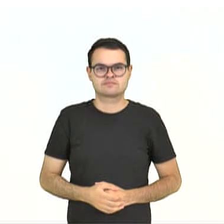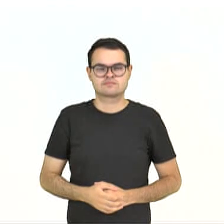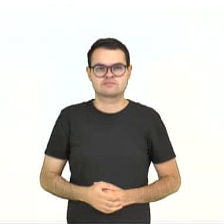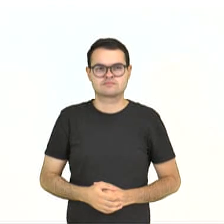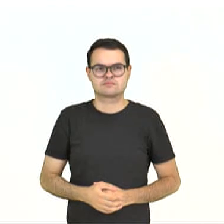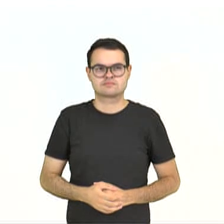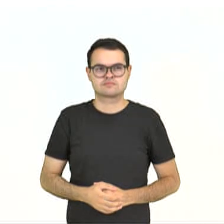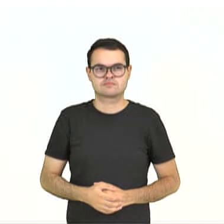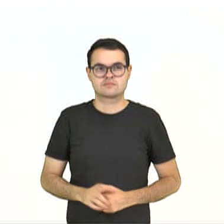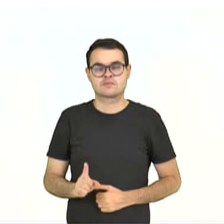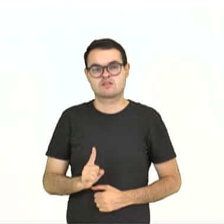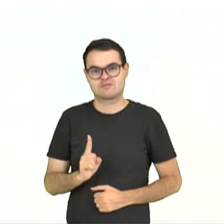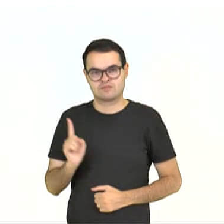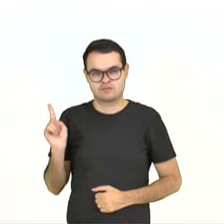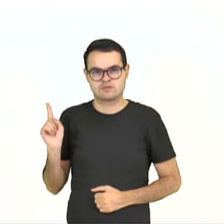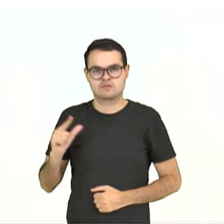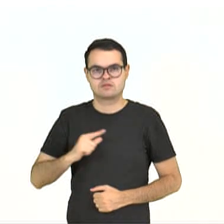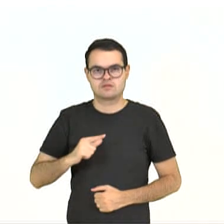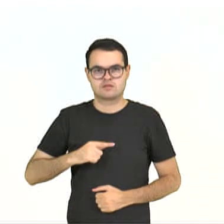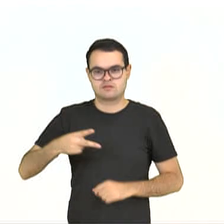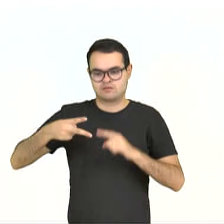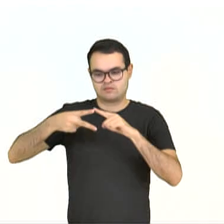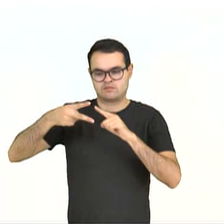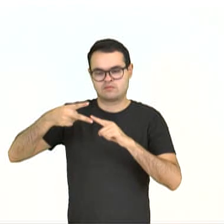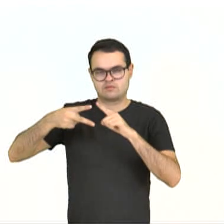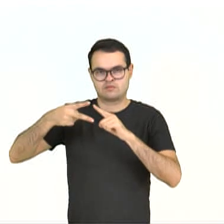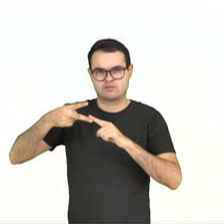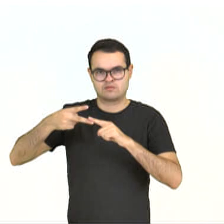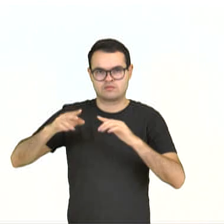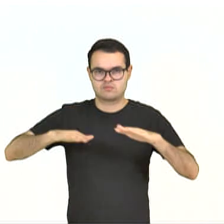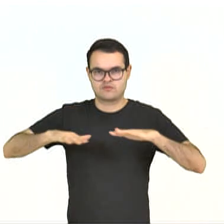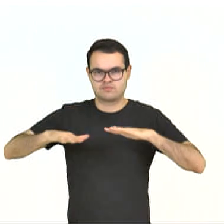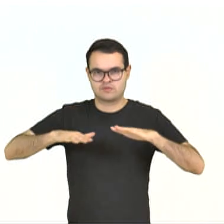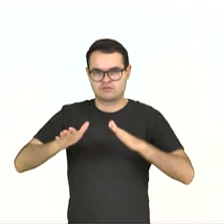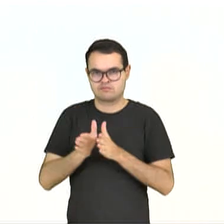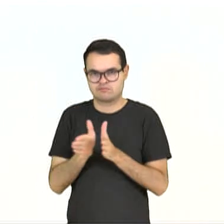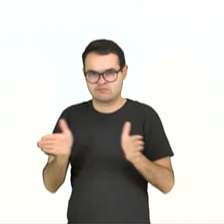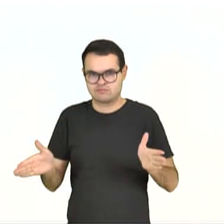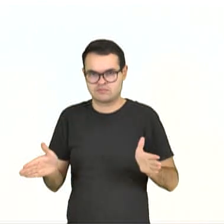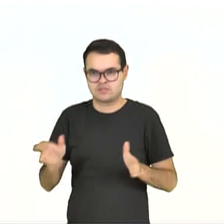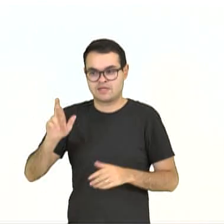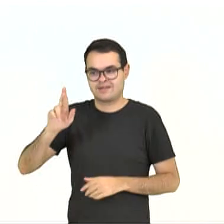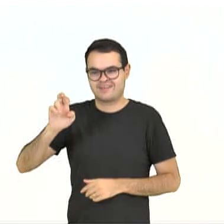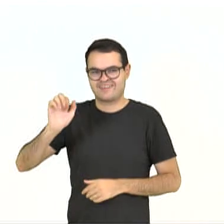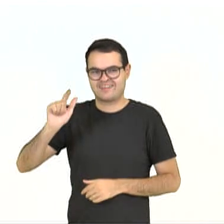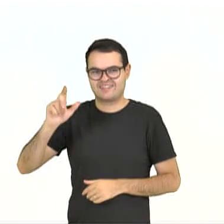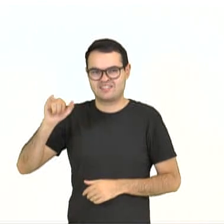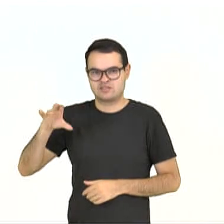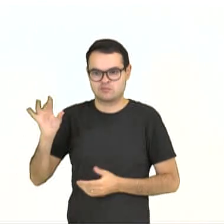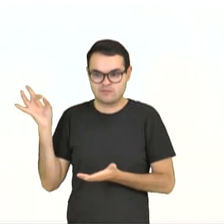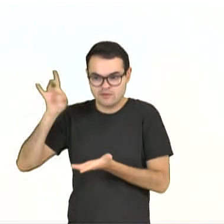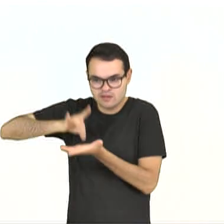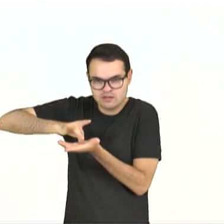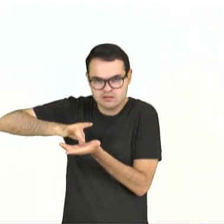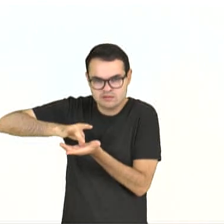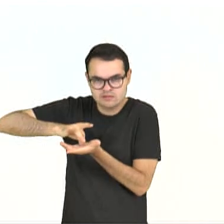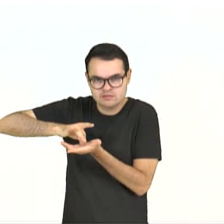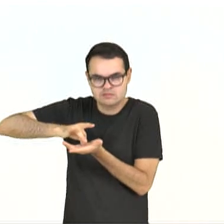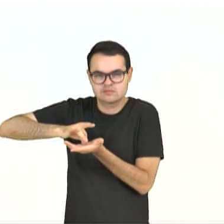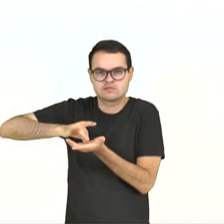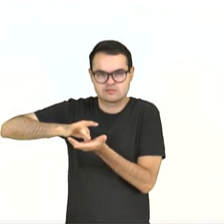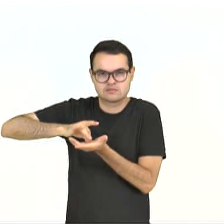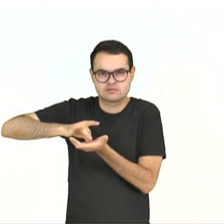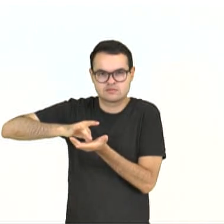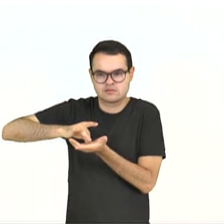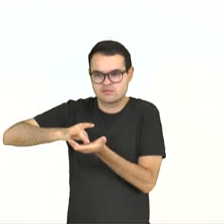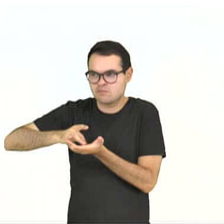E aqui a gente tem aí mais dois movimentos da arte contemporânea, o realismo, né, que buscava apresentar uma realidade mais voltada à contemporaneidade e à